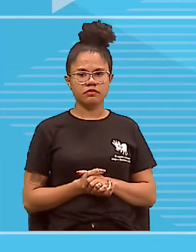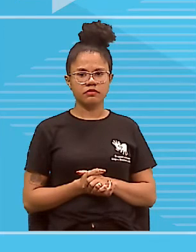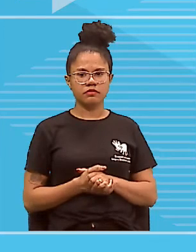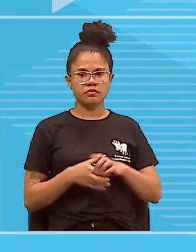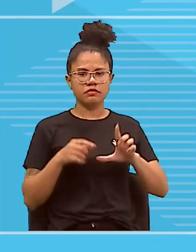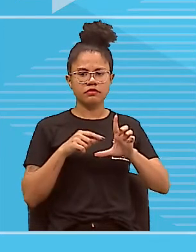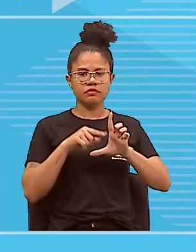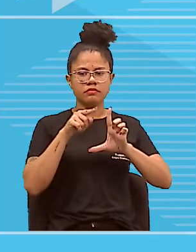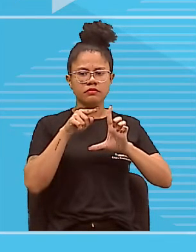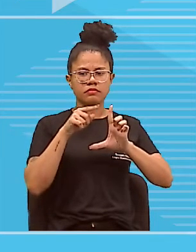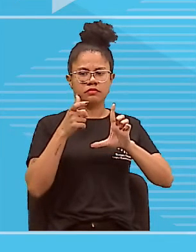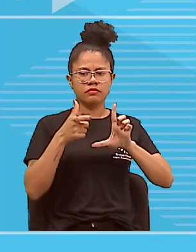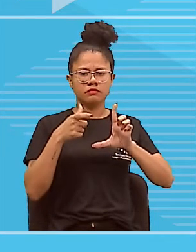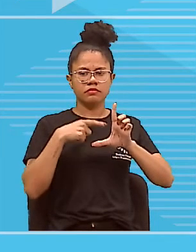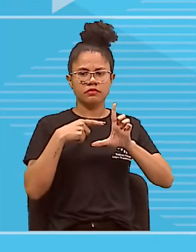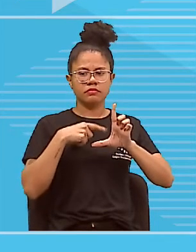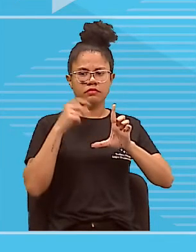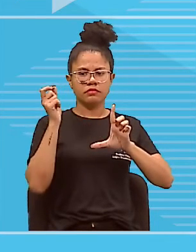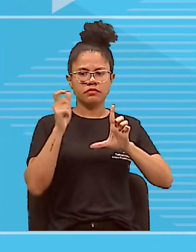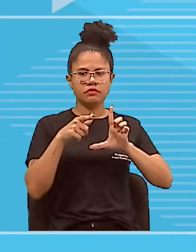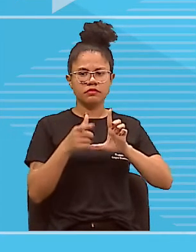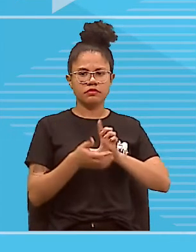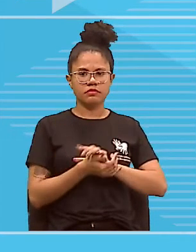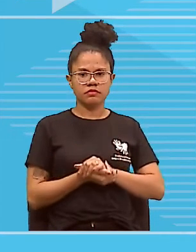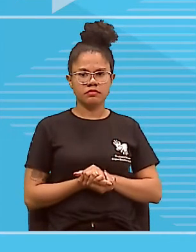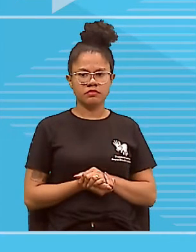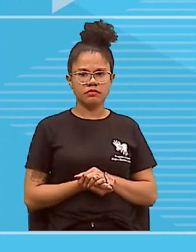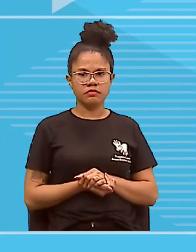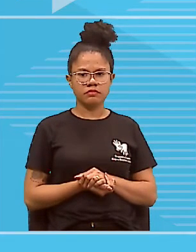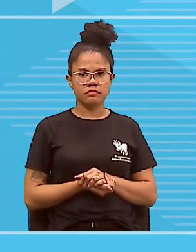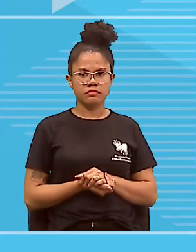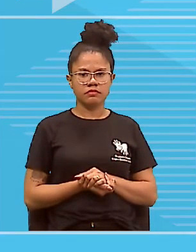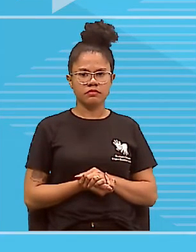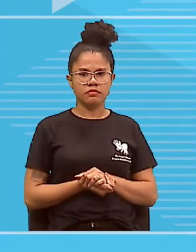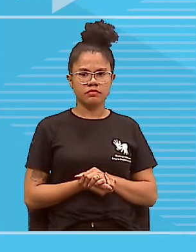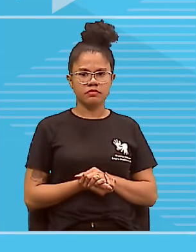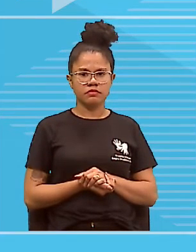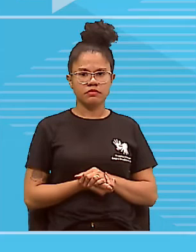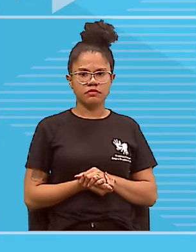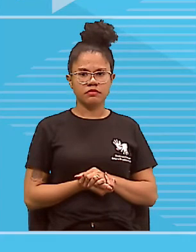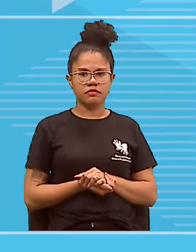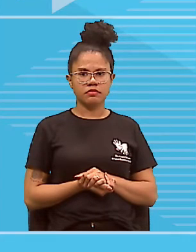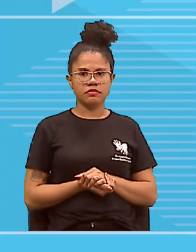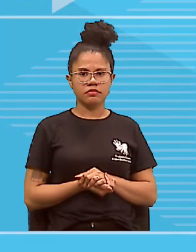fazendo papel das cristas perfeitos